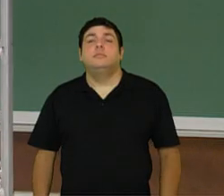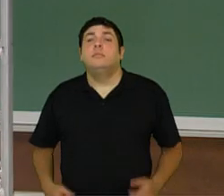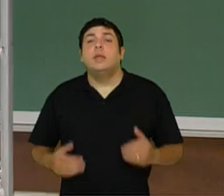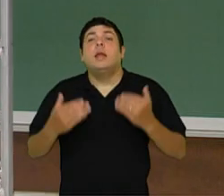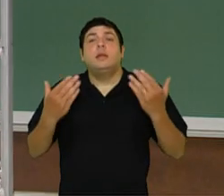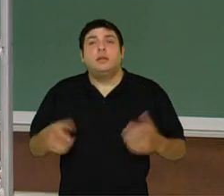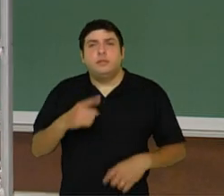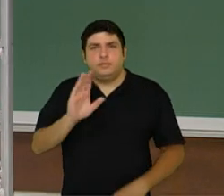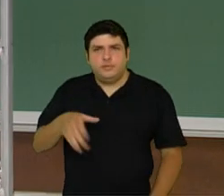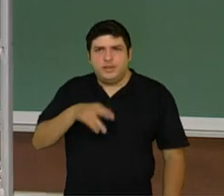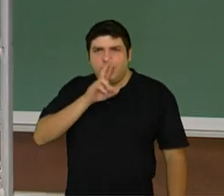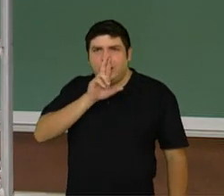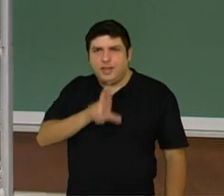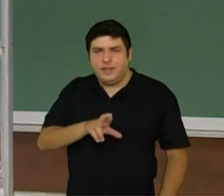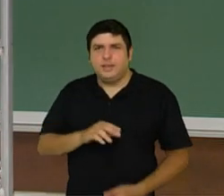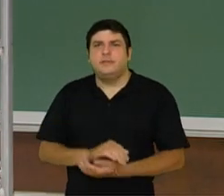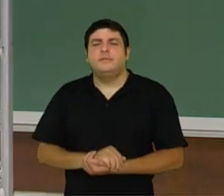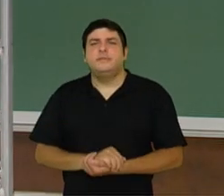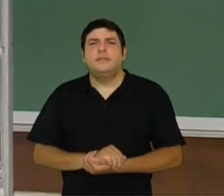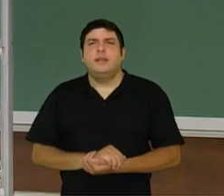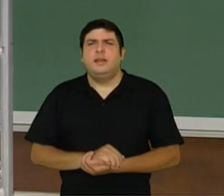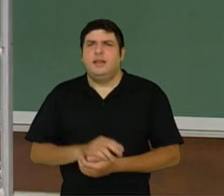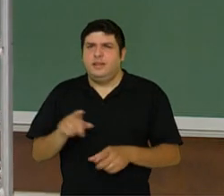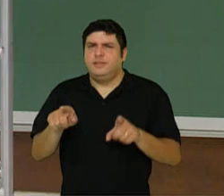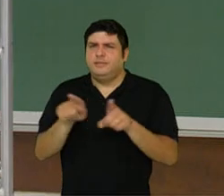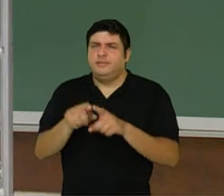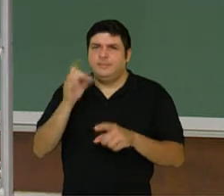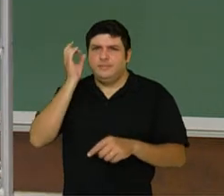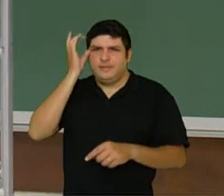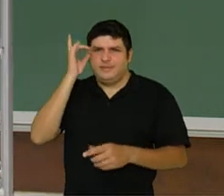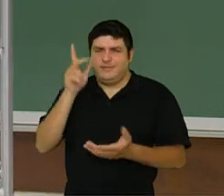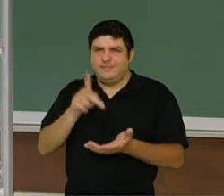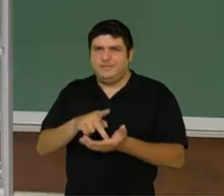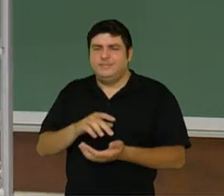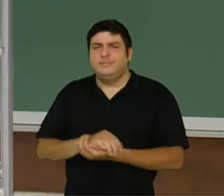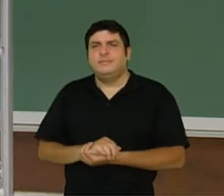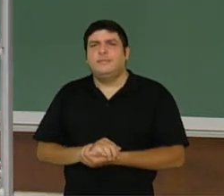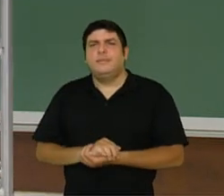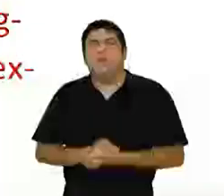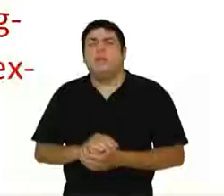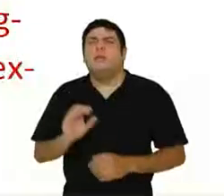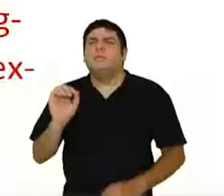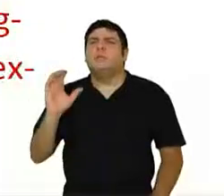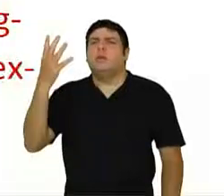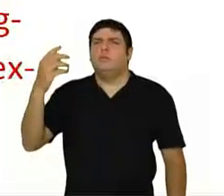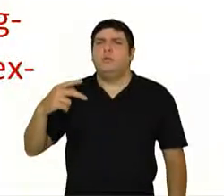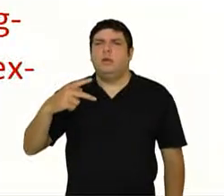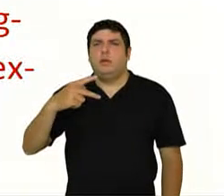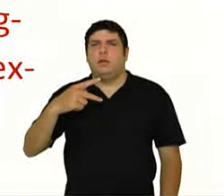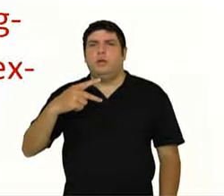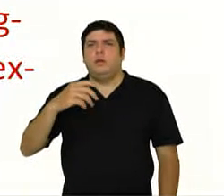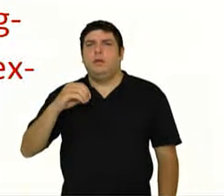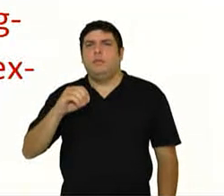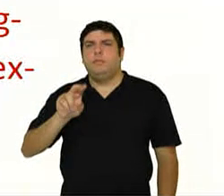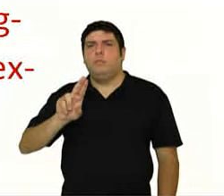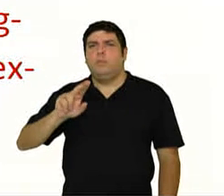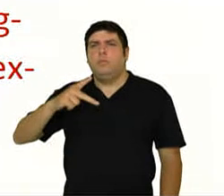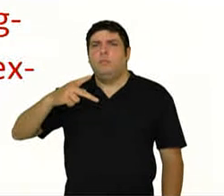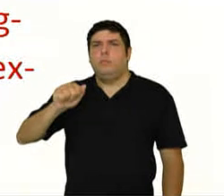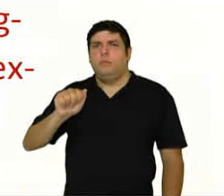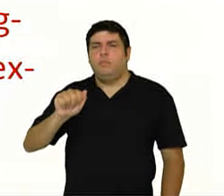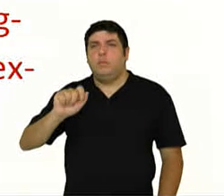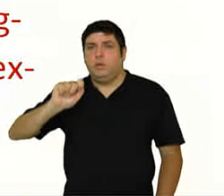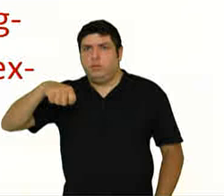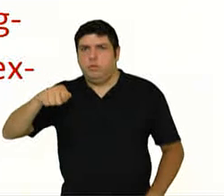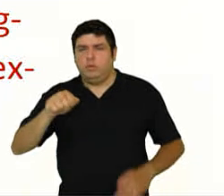Então, você respondeu aí para mim? Essa também estava bem fácil, né, pessoal? Então, o que acontece? As palavras polpa, do verbo poupar,